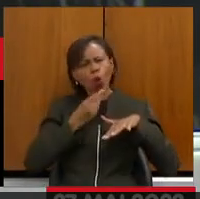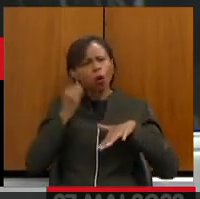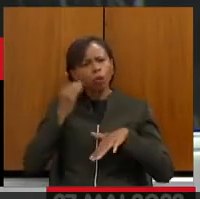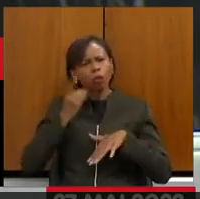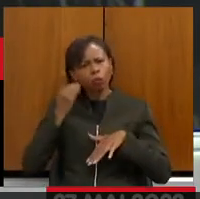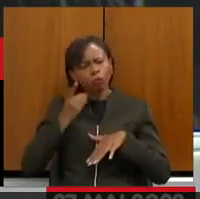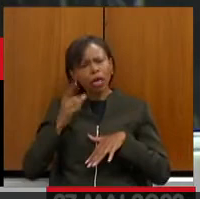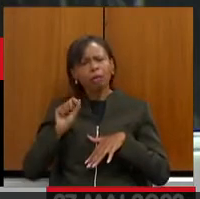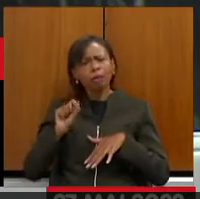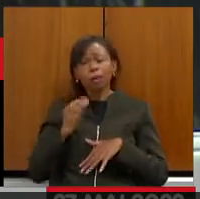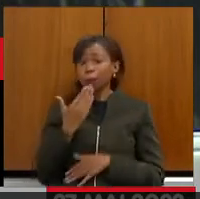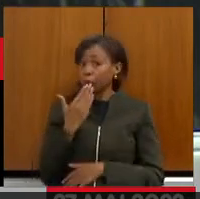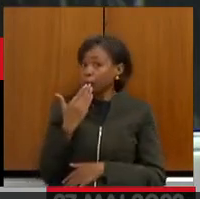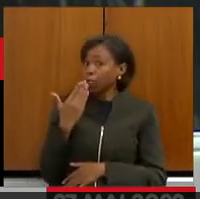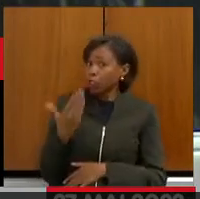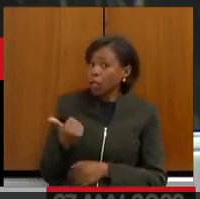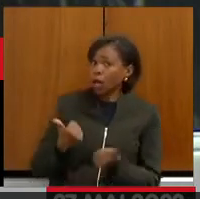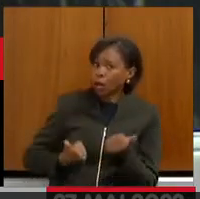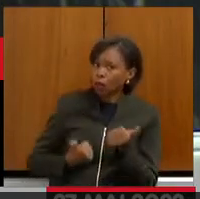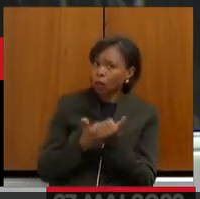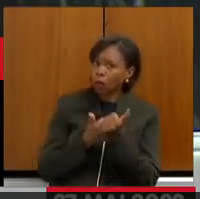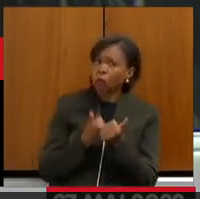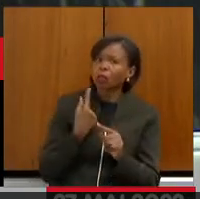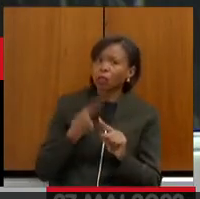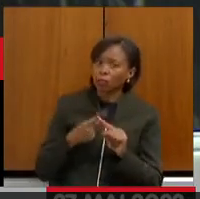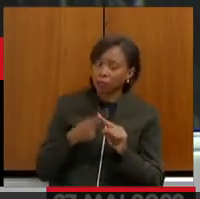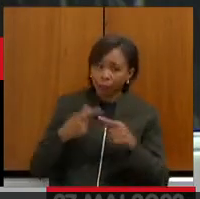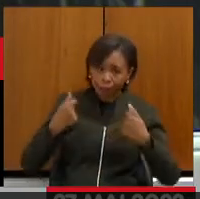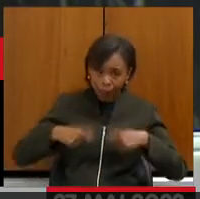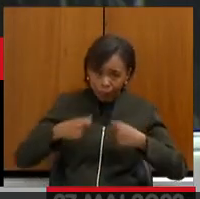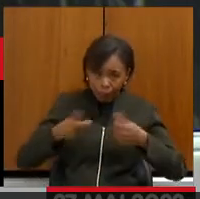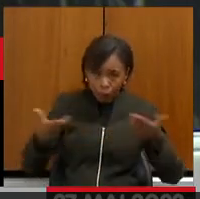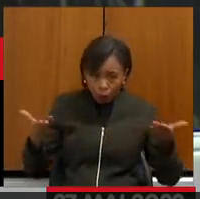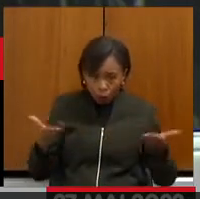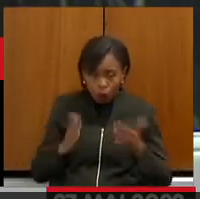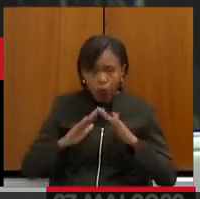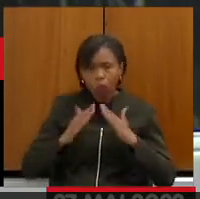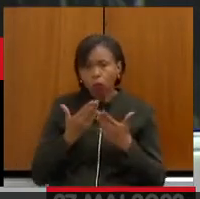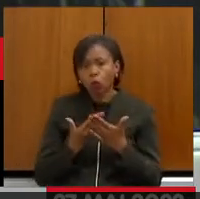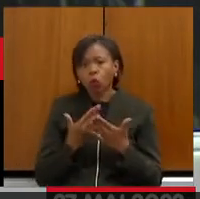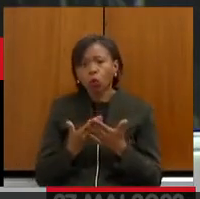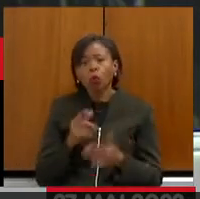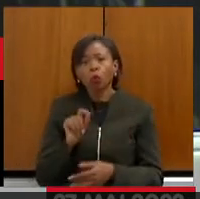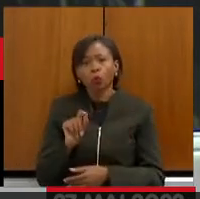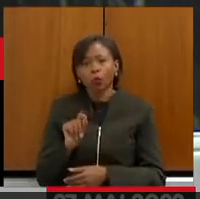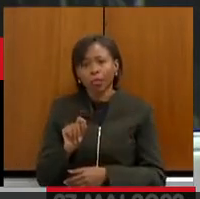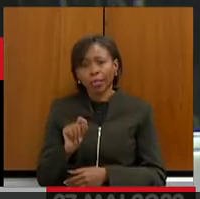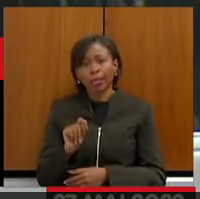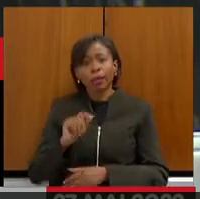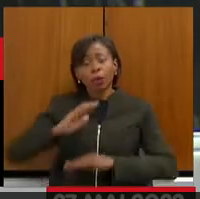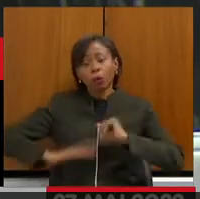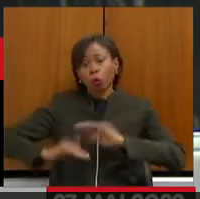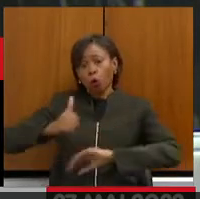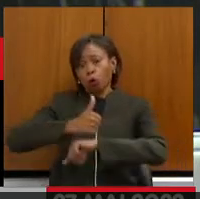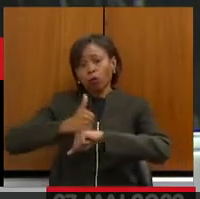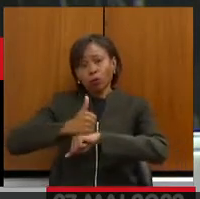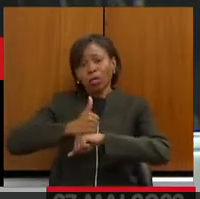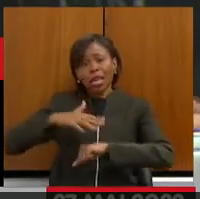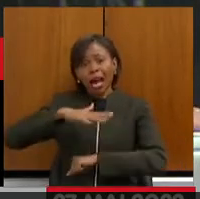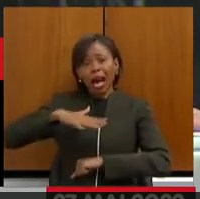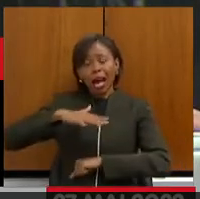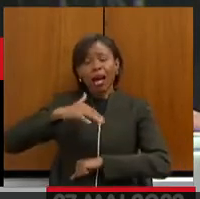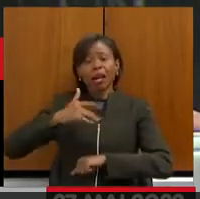para gente pedir apoio Porque que a gente precisa hoje na escola e é profissionais da área da saúde